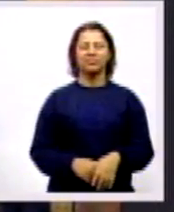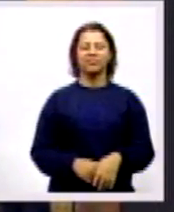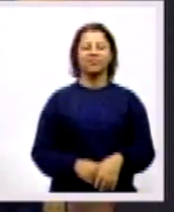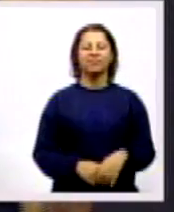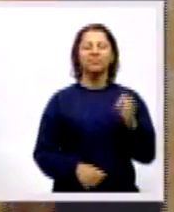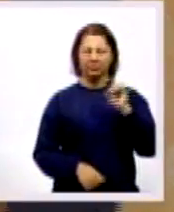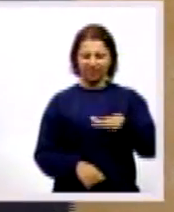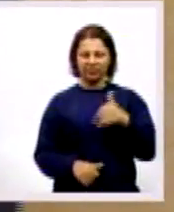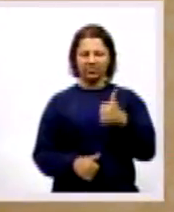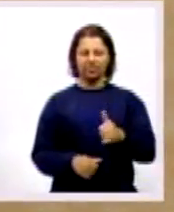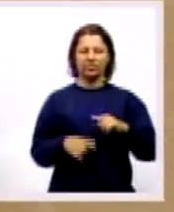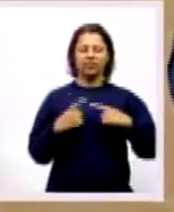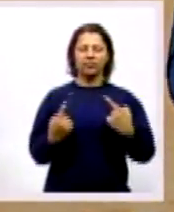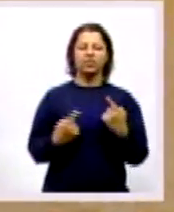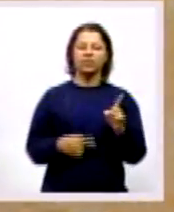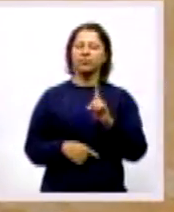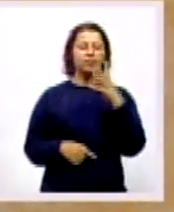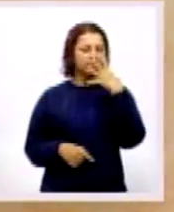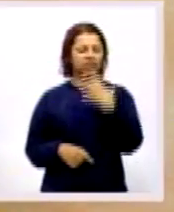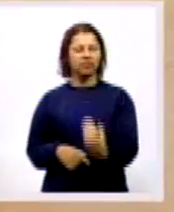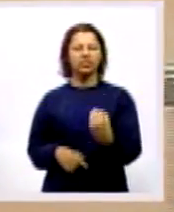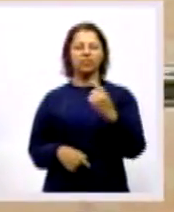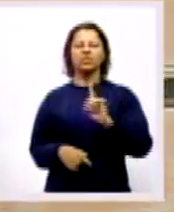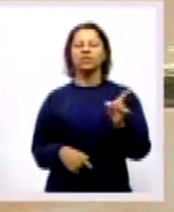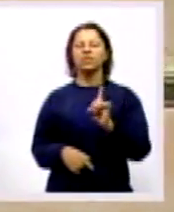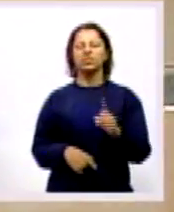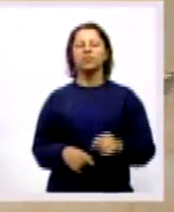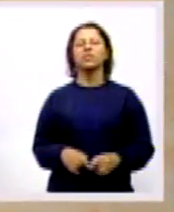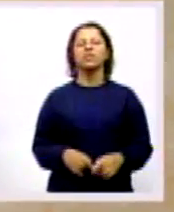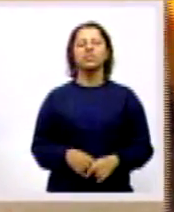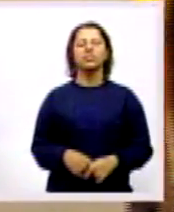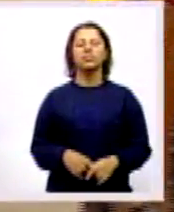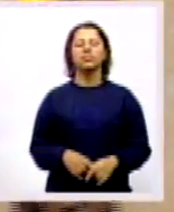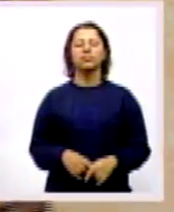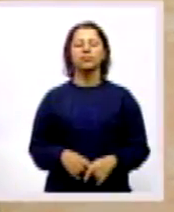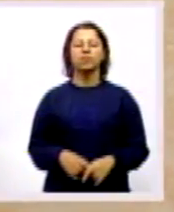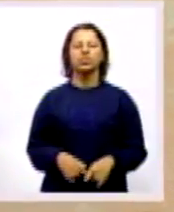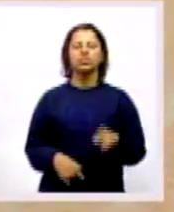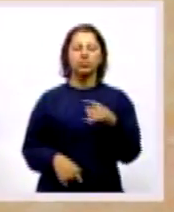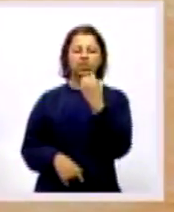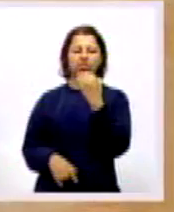Não é assim? Só que você não é o lobo mau. É o contrário.